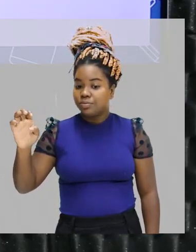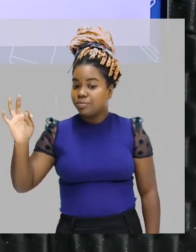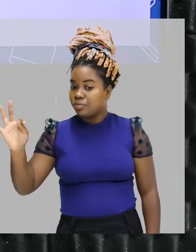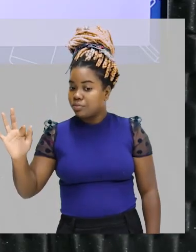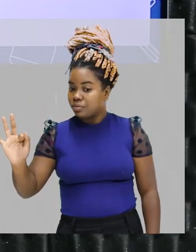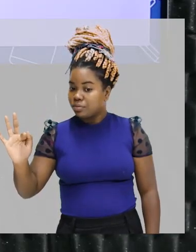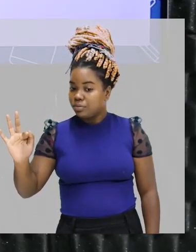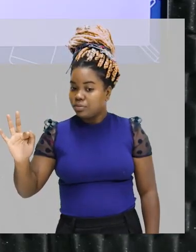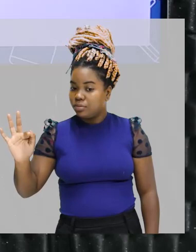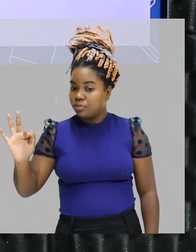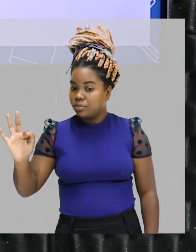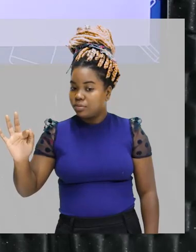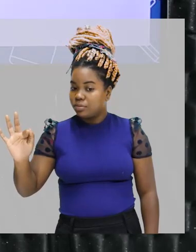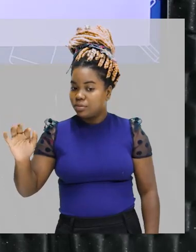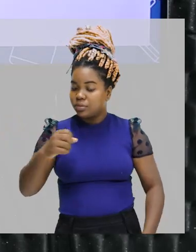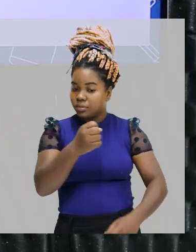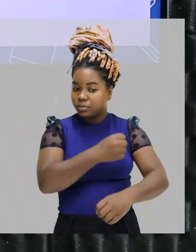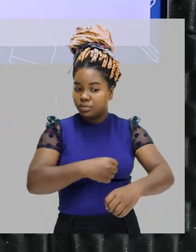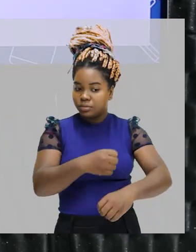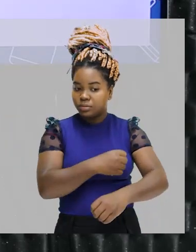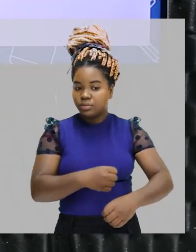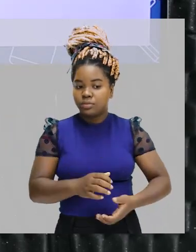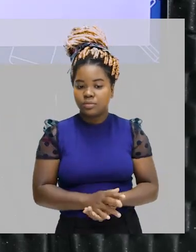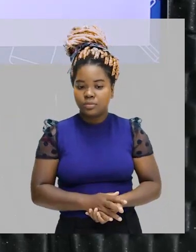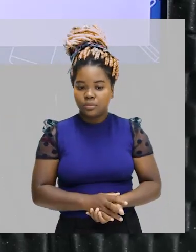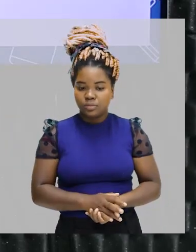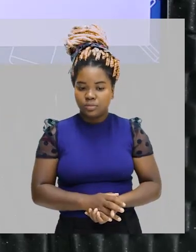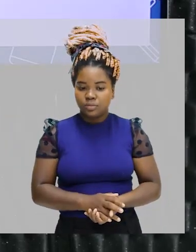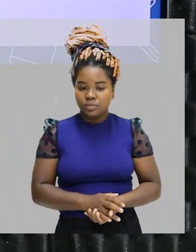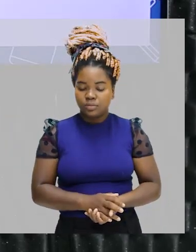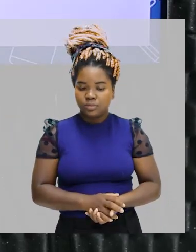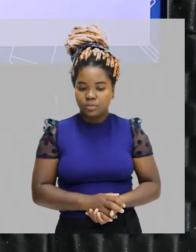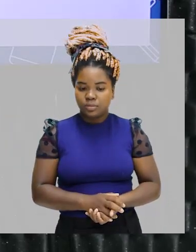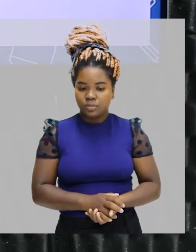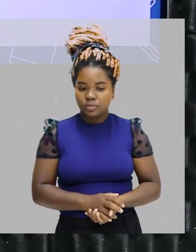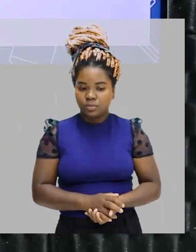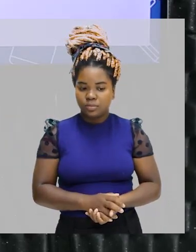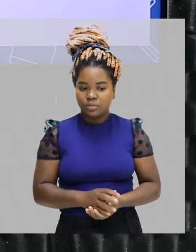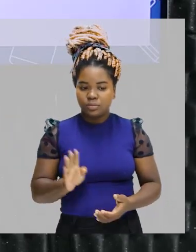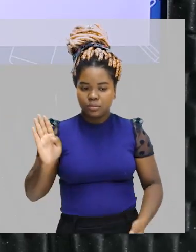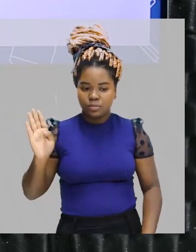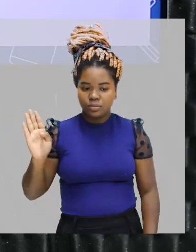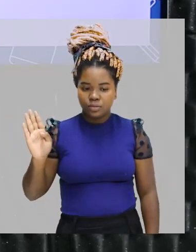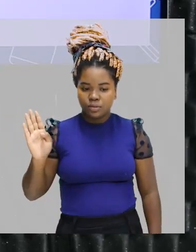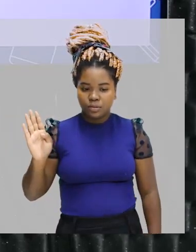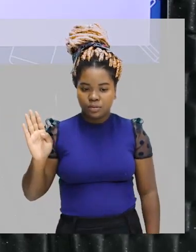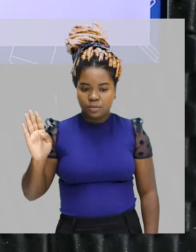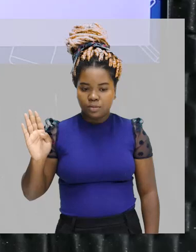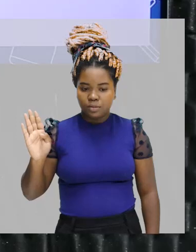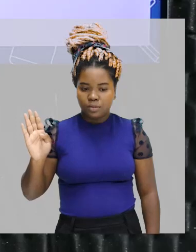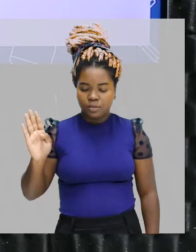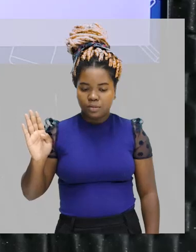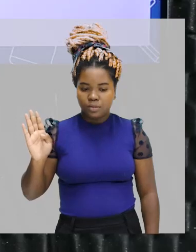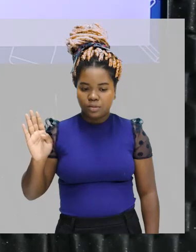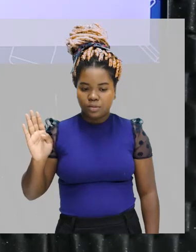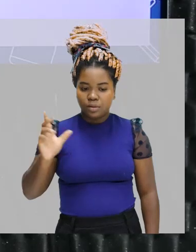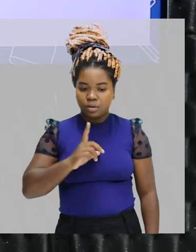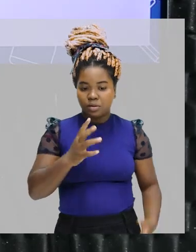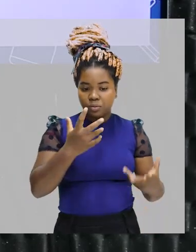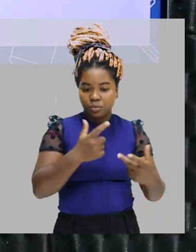pessoa que faz a massa, tá? Nesse caso, bonito, modelo. Então, eu tenho uma associação. O que a